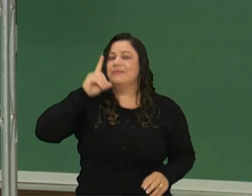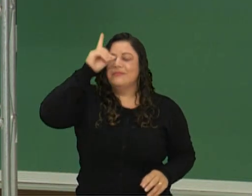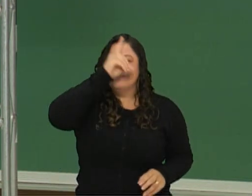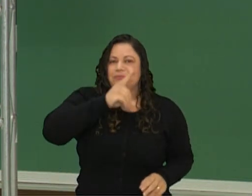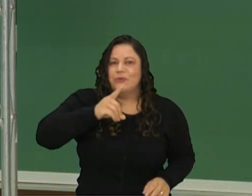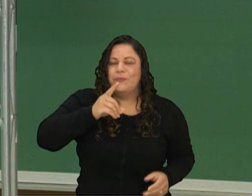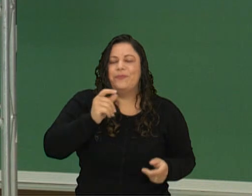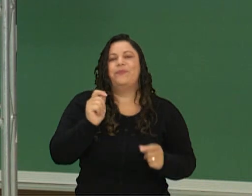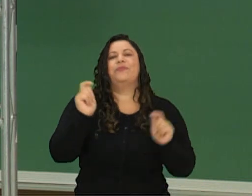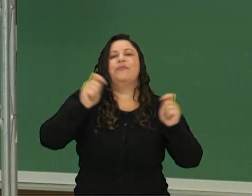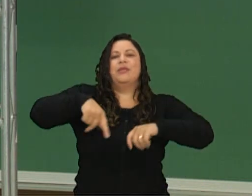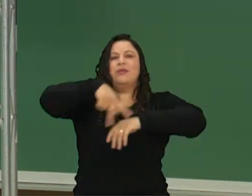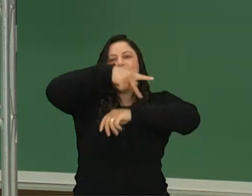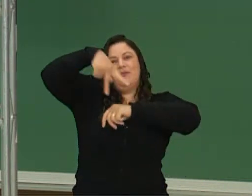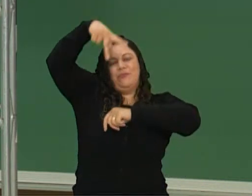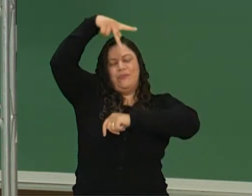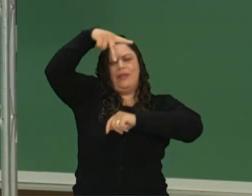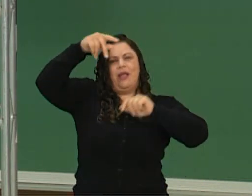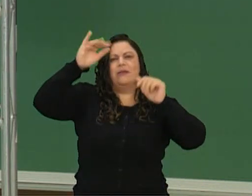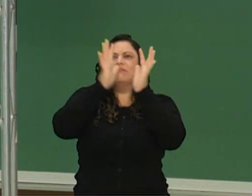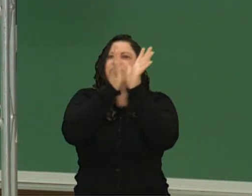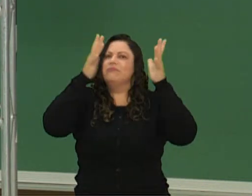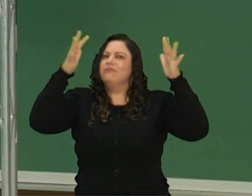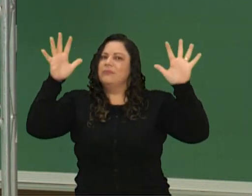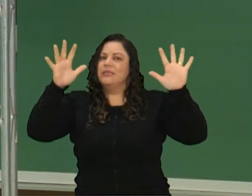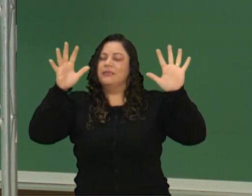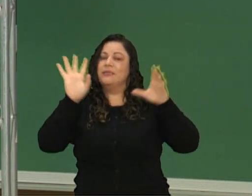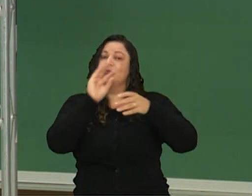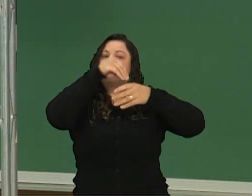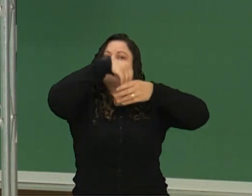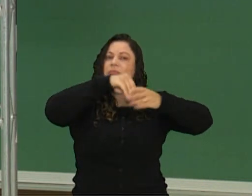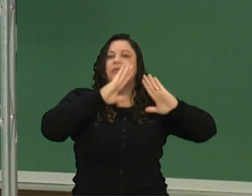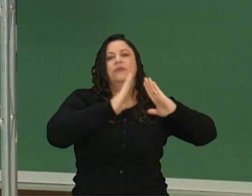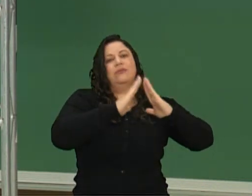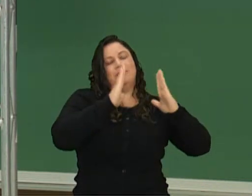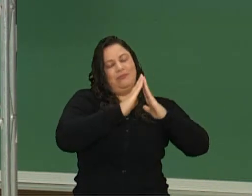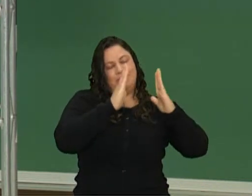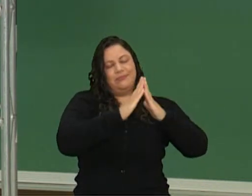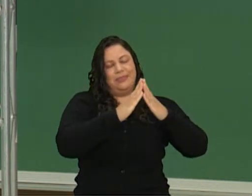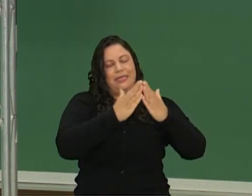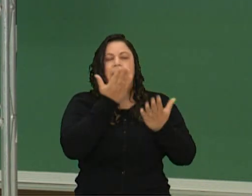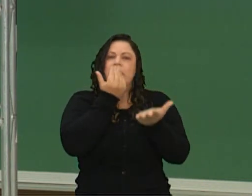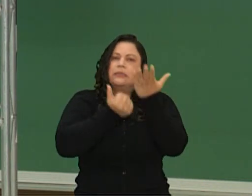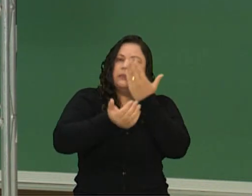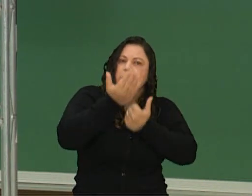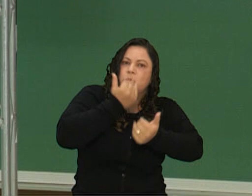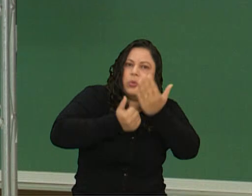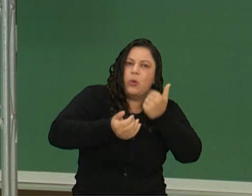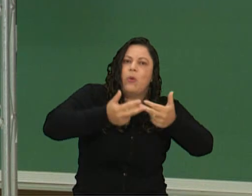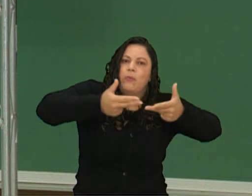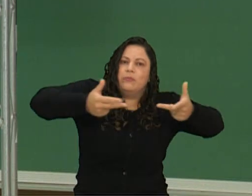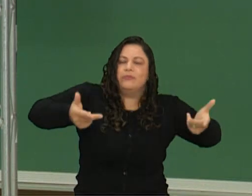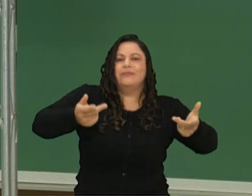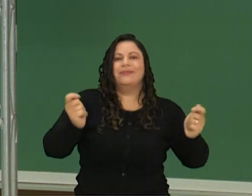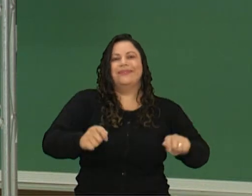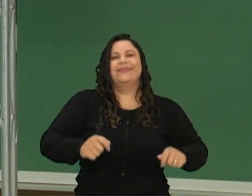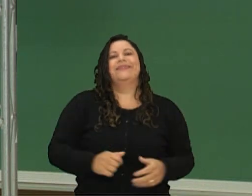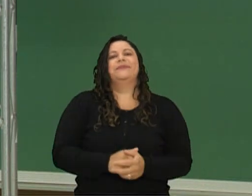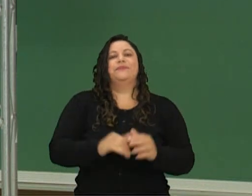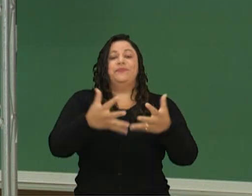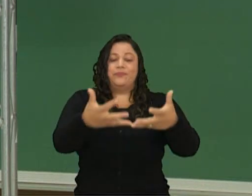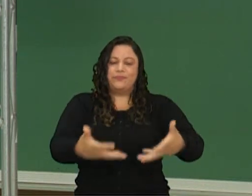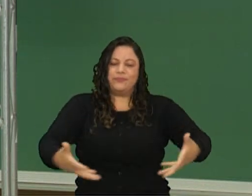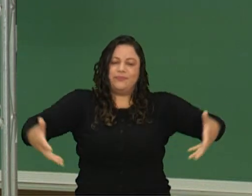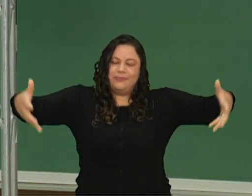grande celebração com a família na casa e comem esses alimentos. Dentro dessa cesta, os alimentos mais